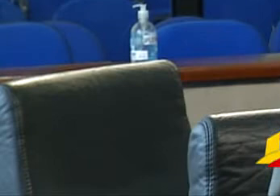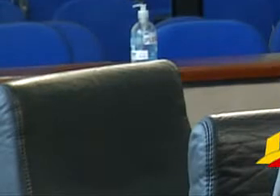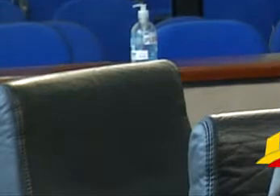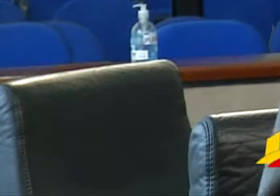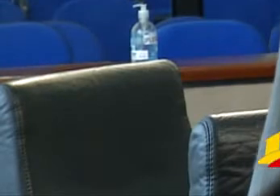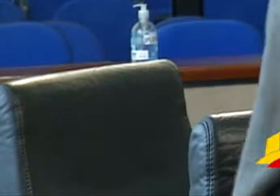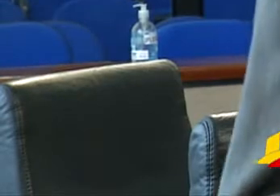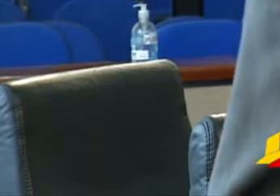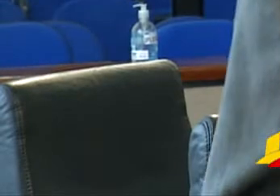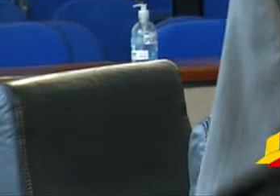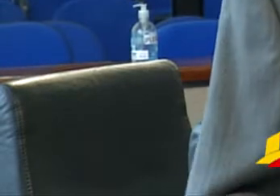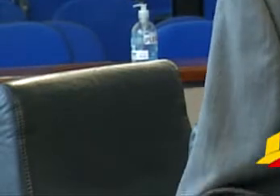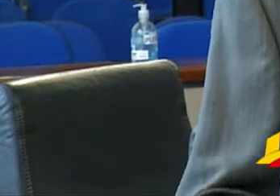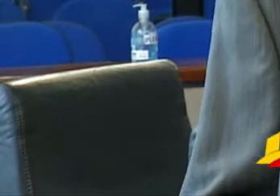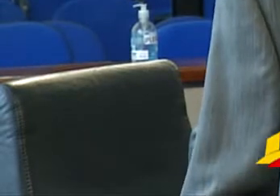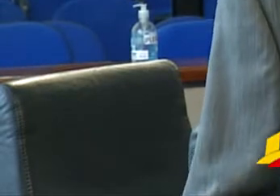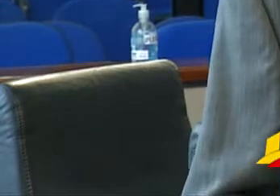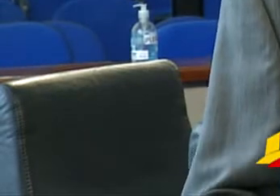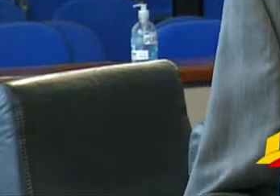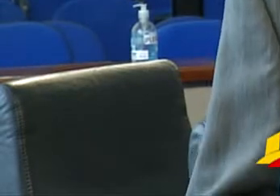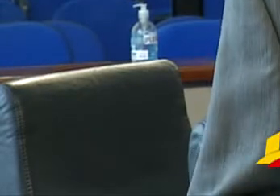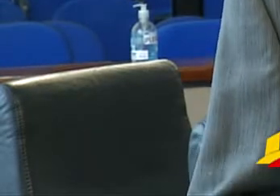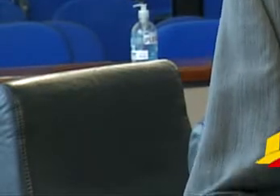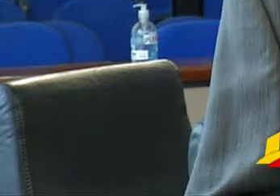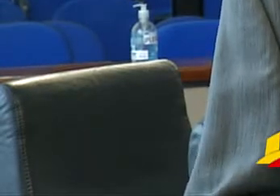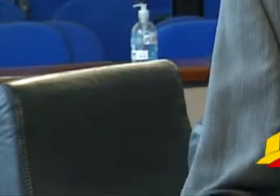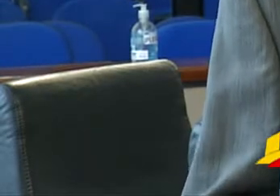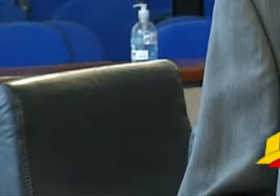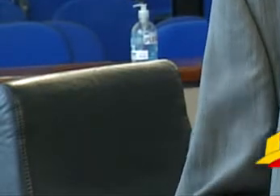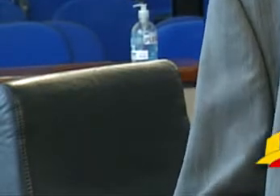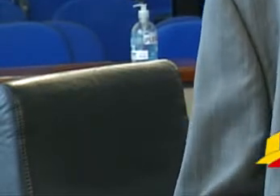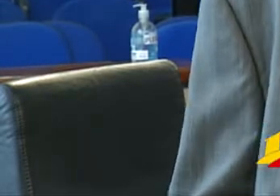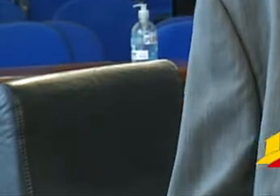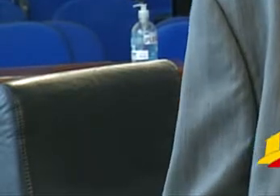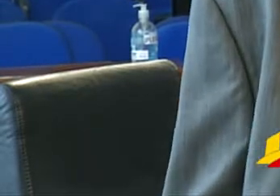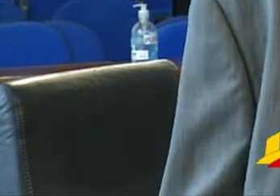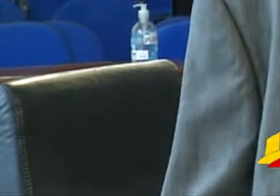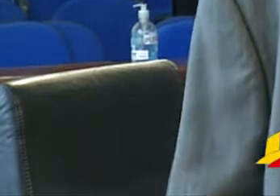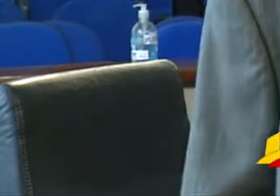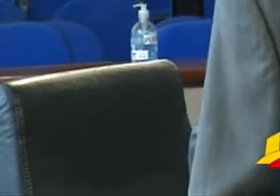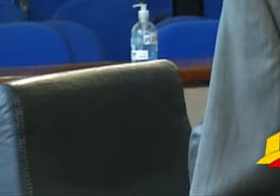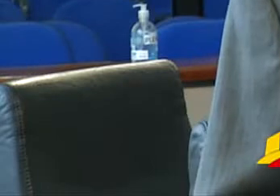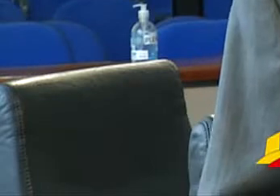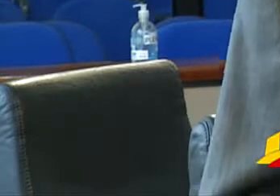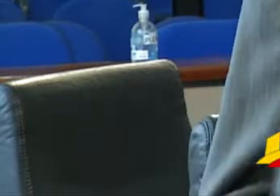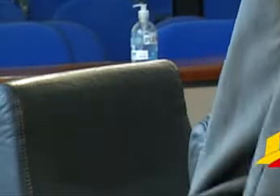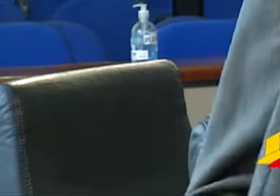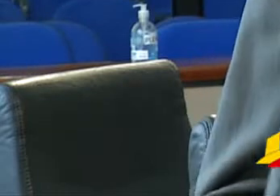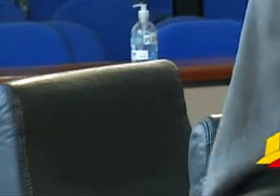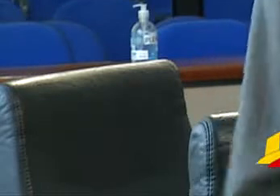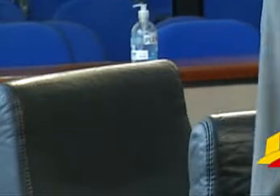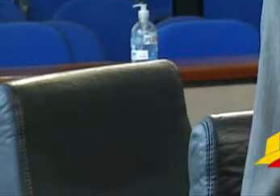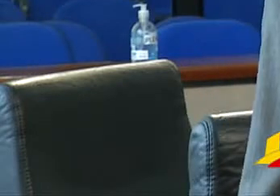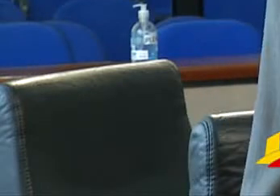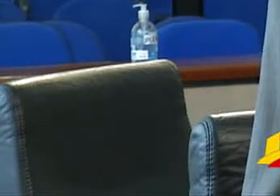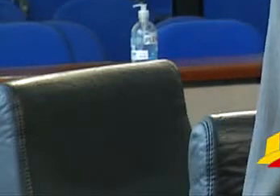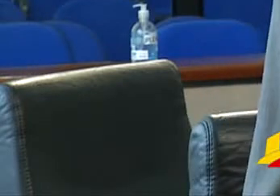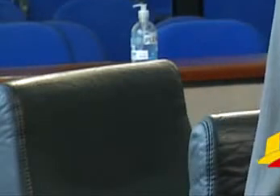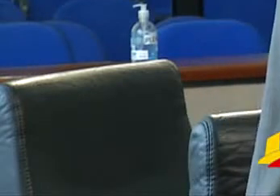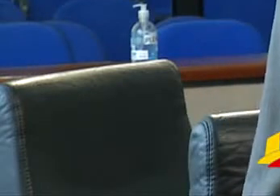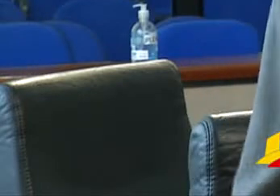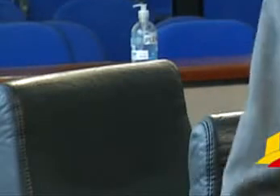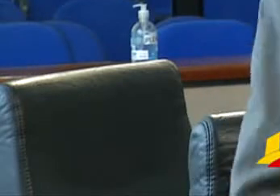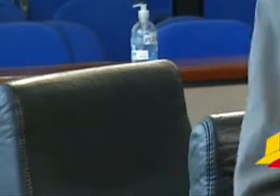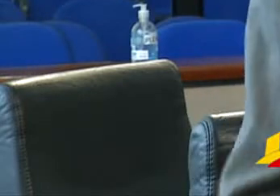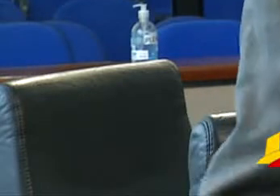E sei tudo que é só fica complicado para aplicabilidade do projeto mas o